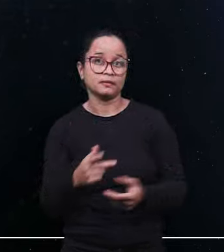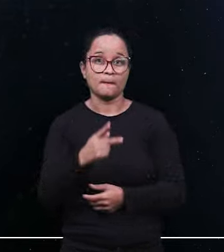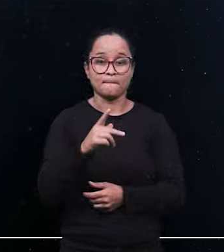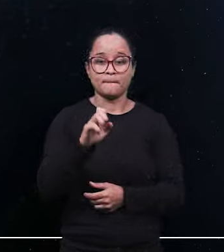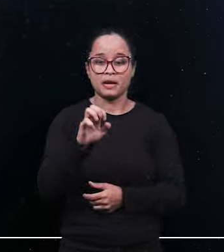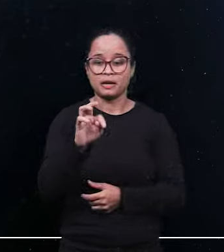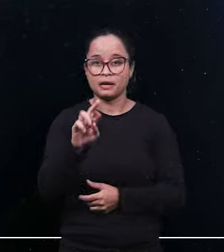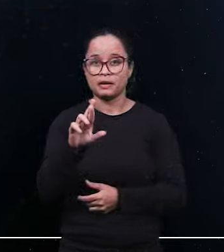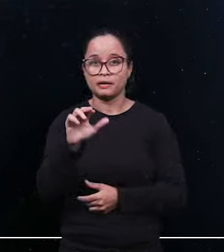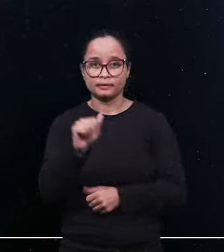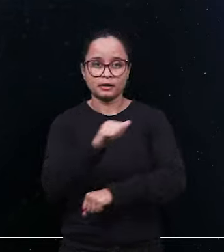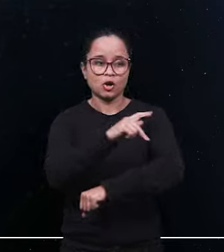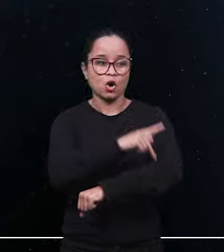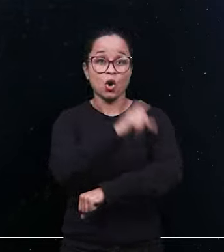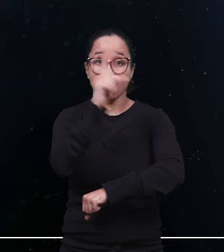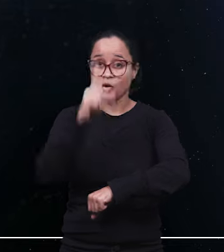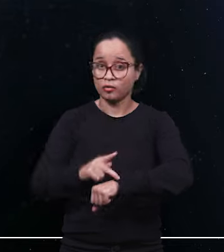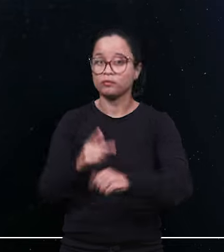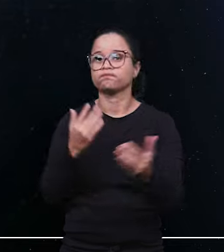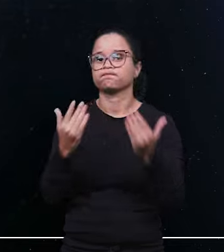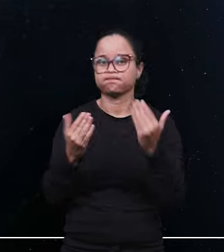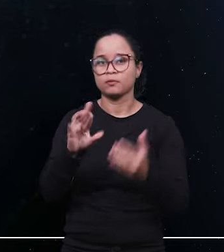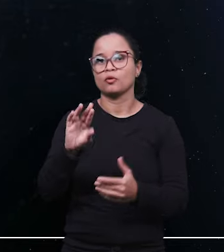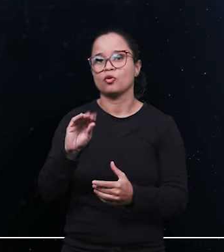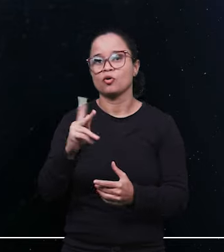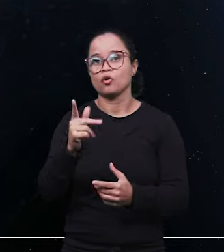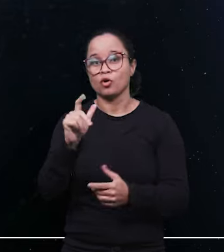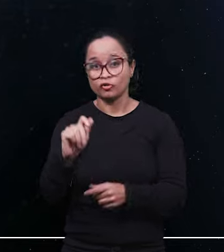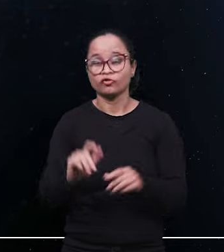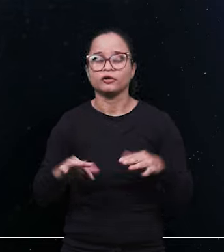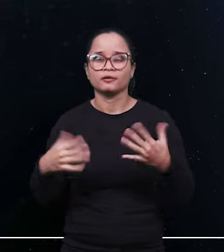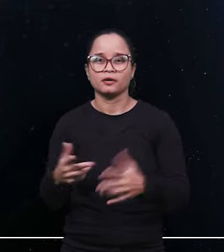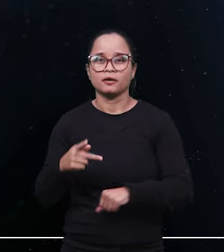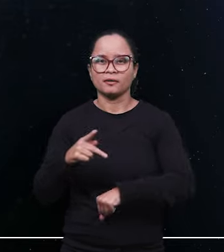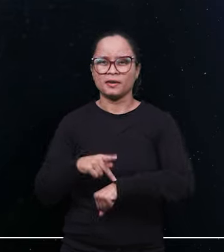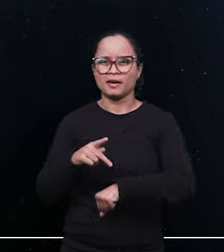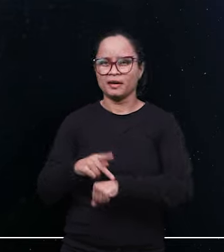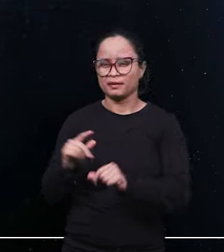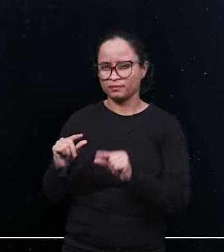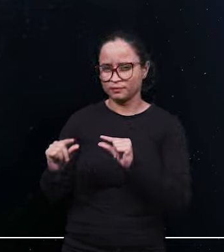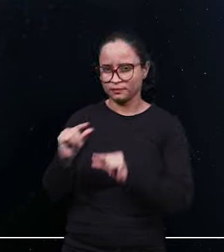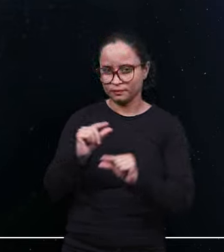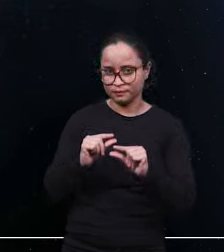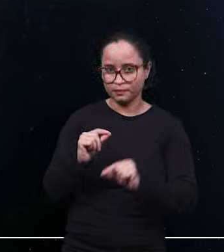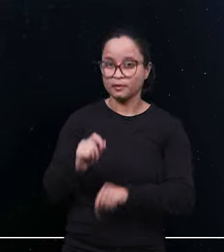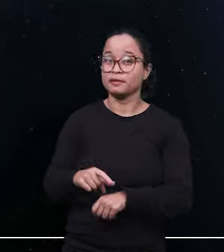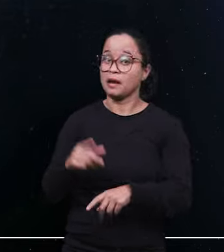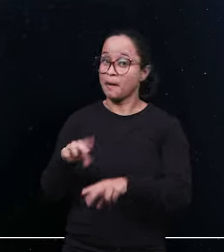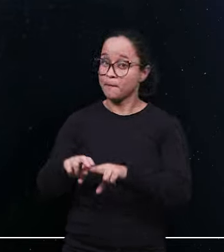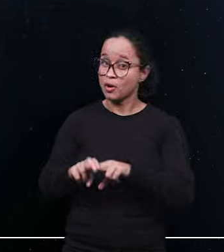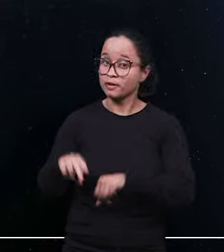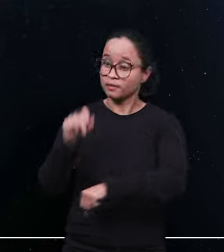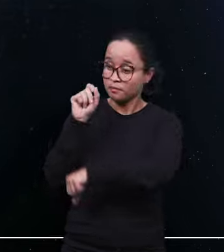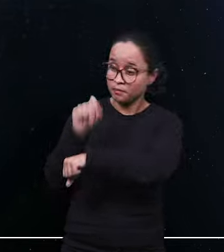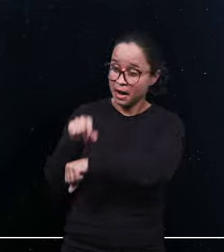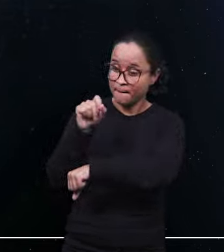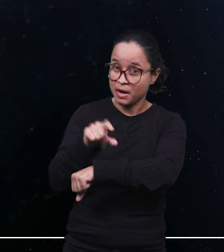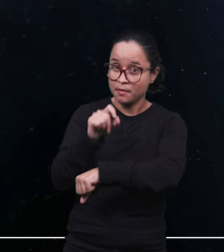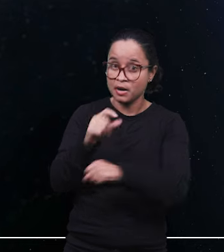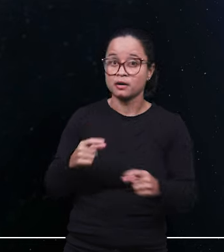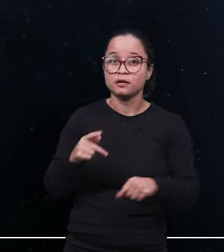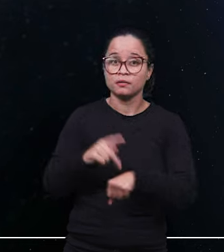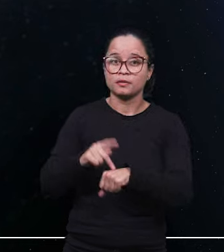a palavra Petra significa rocha. Uma coisa é pedra, no sentido de pedregais. Por isso que a semente que foi lançada